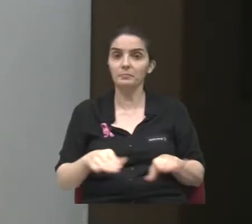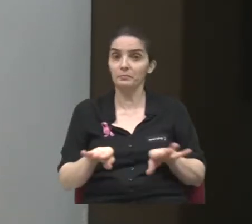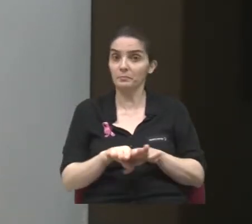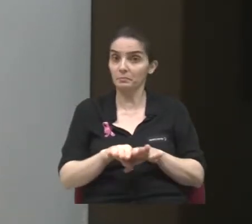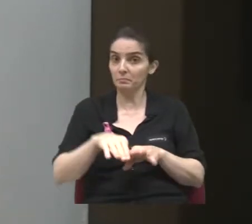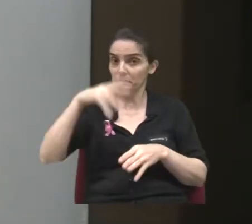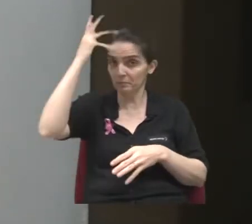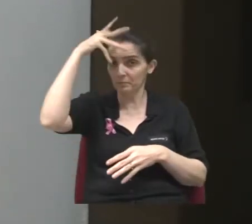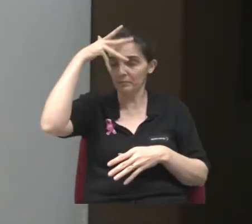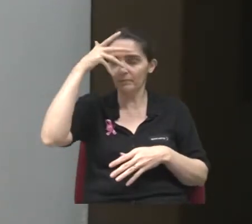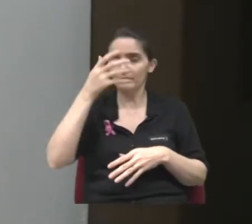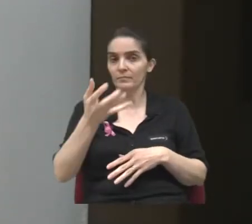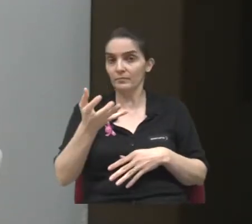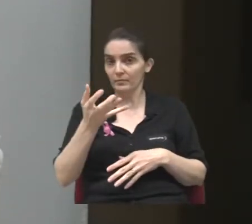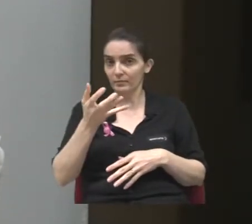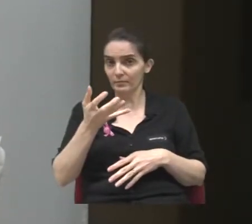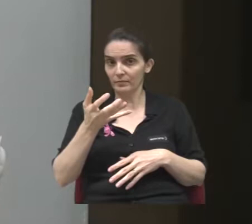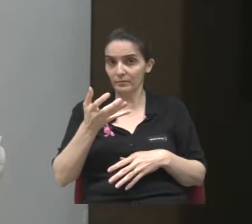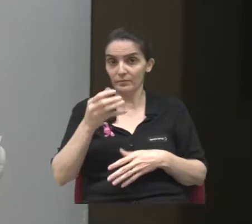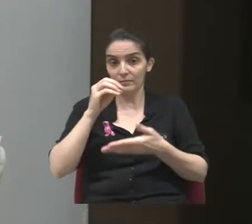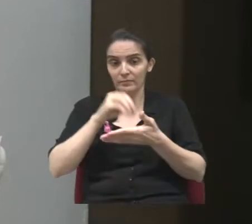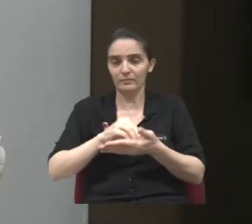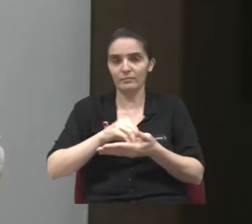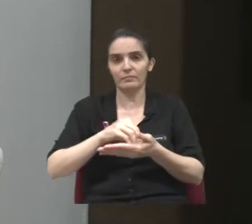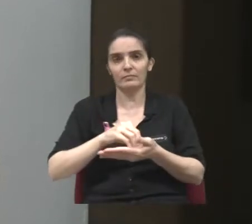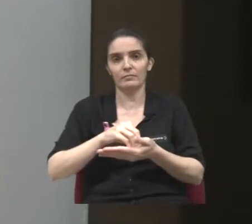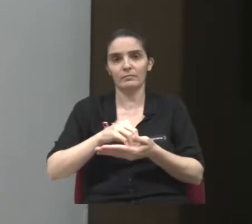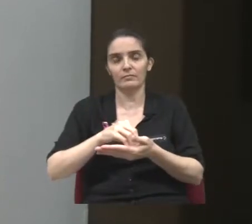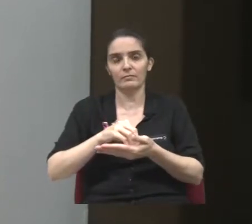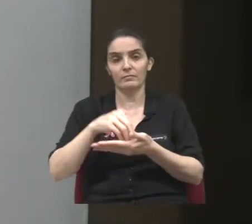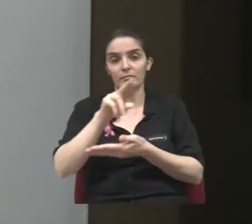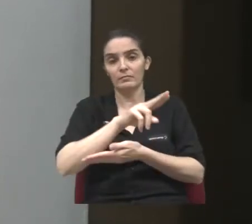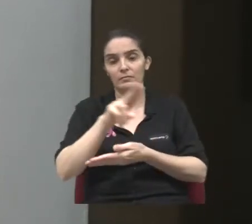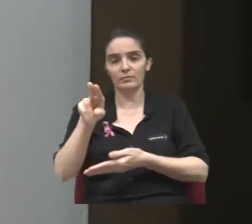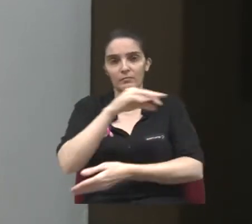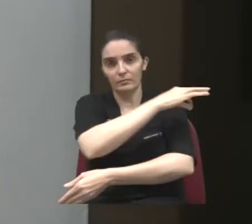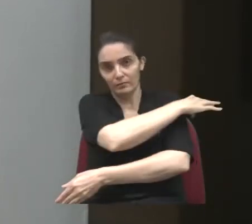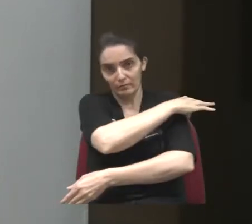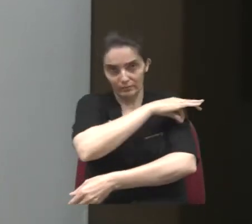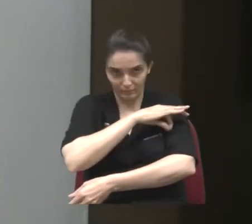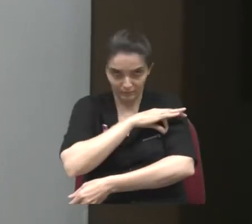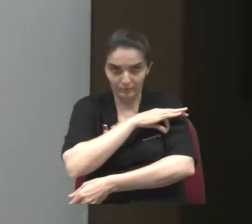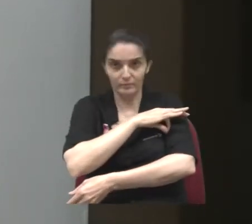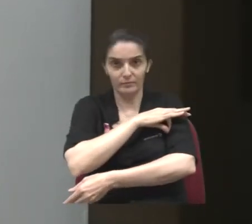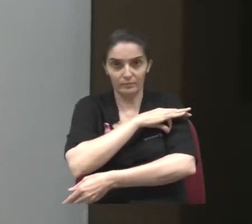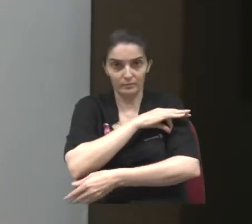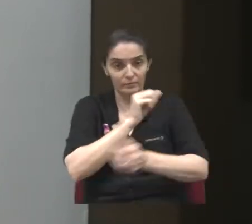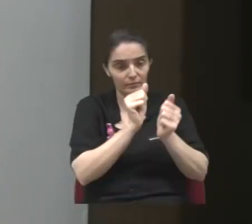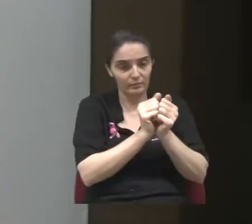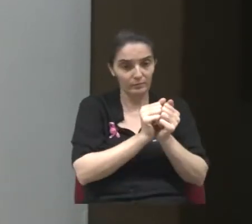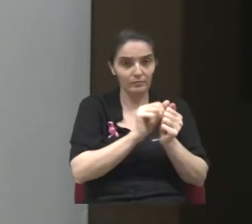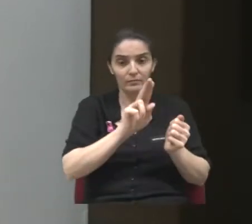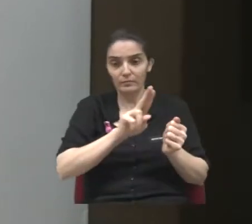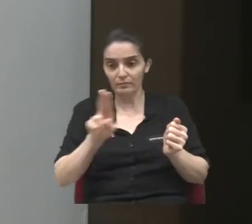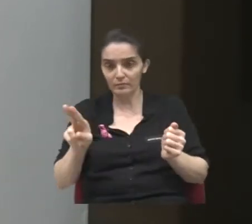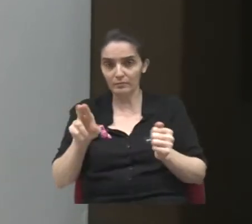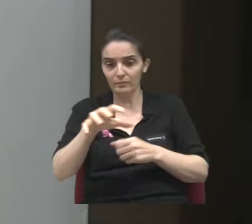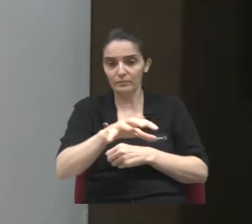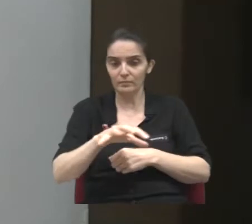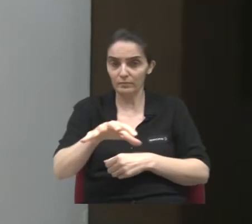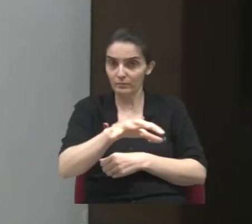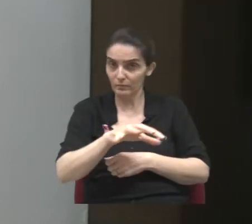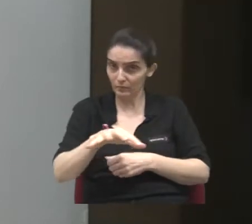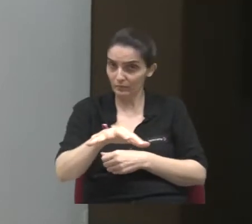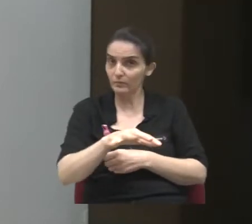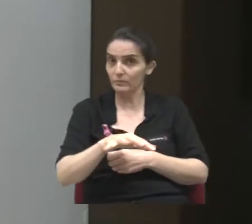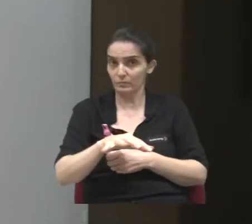constasse prefeita antes de seu nome no parque, prefeita Maria Tereza de